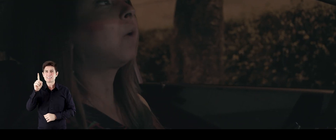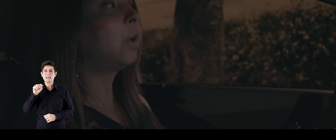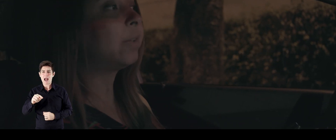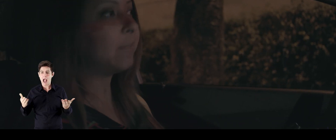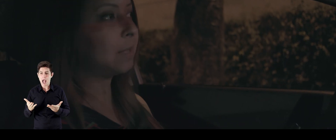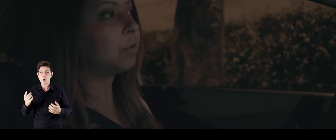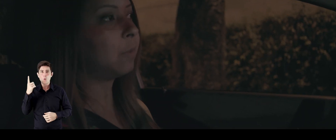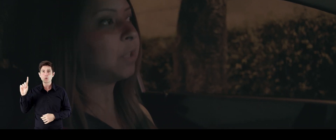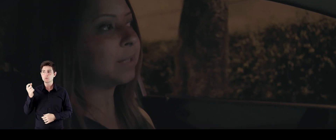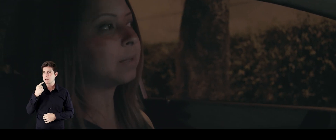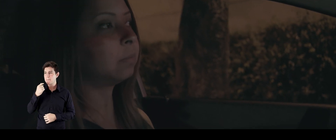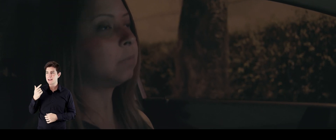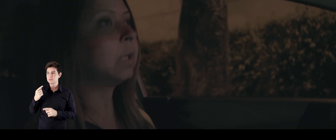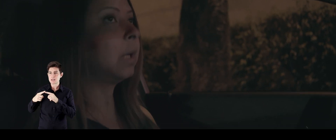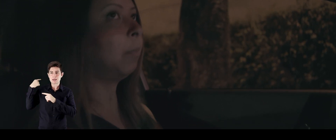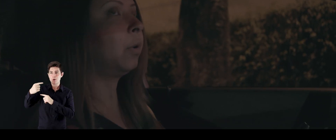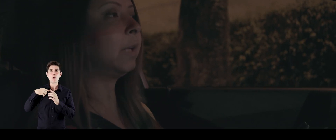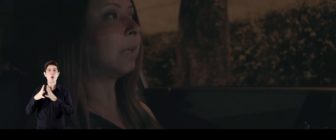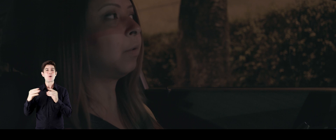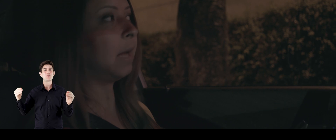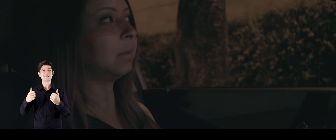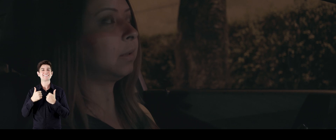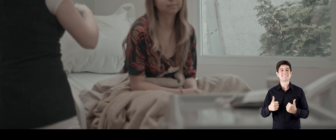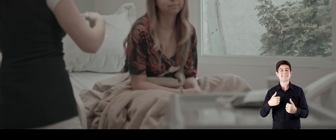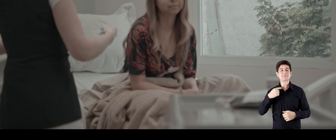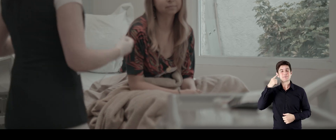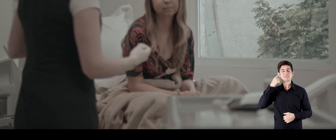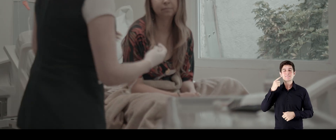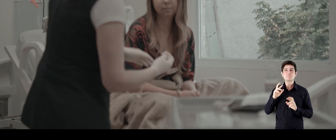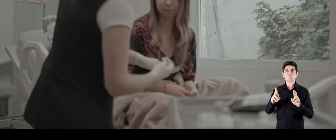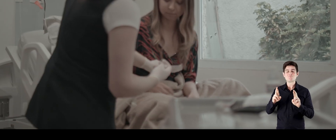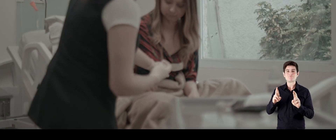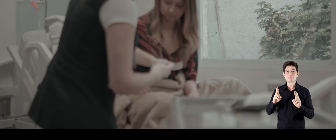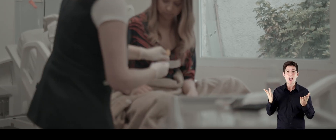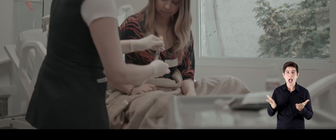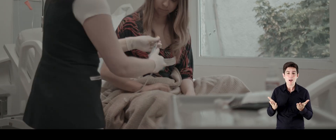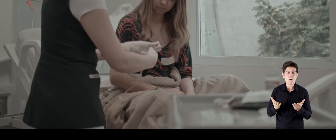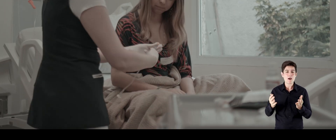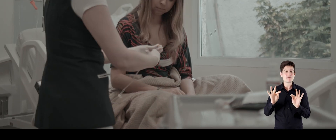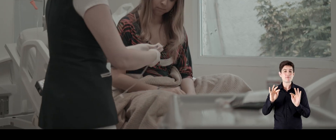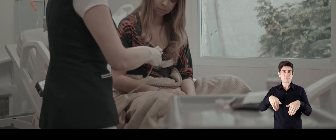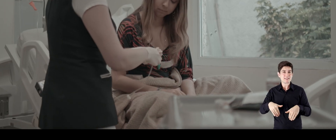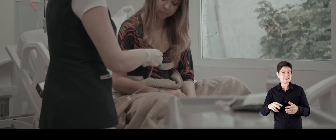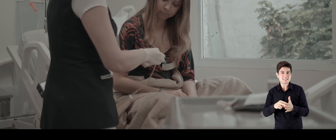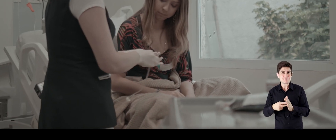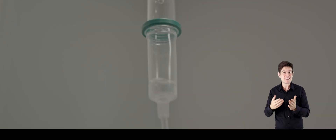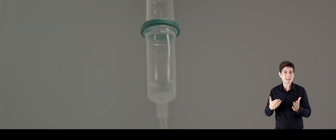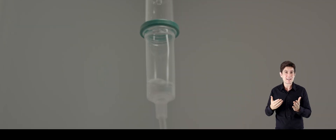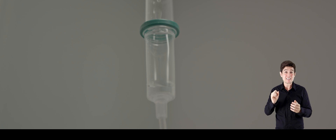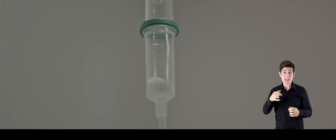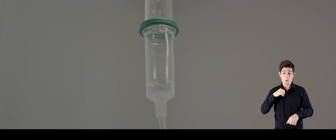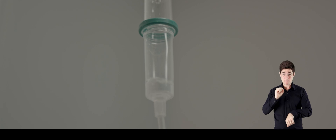que agora eu estava fazendo a última medicação e que daqui a pouco eu ia estar curada. E agora, para mim, o acabar o tratamento significa não ter mais